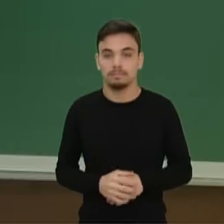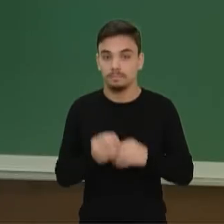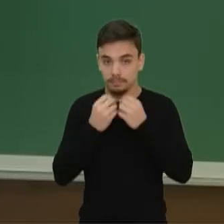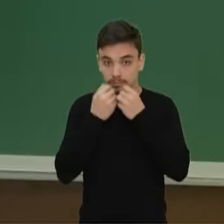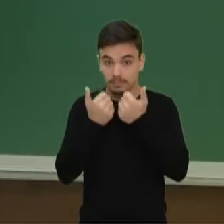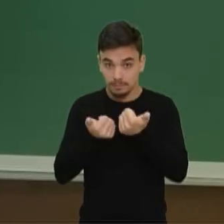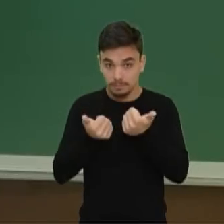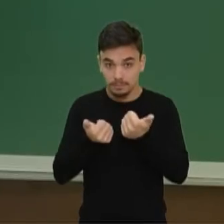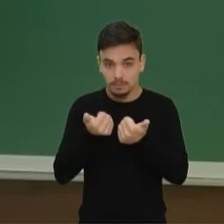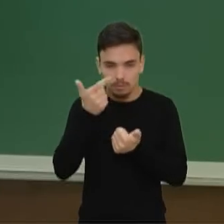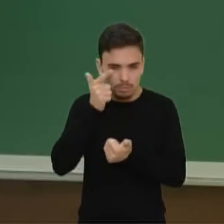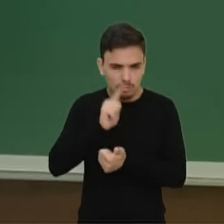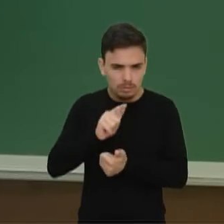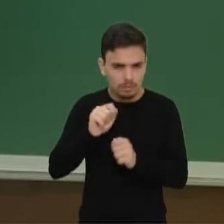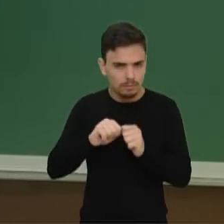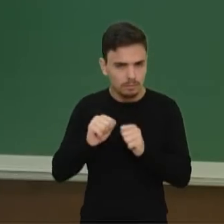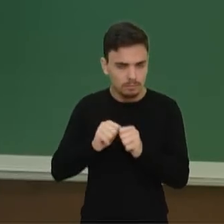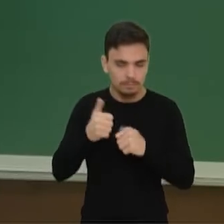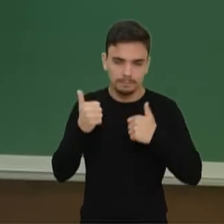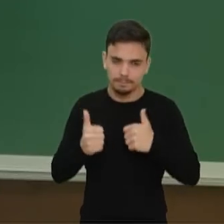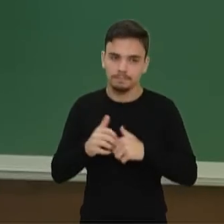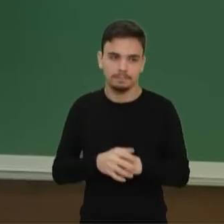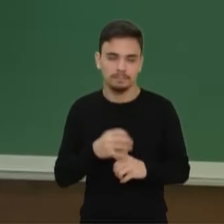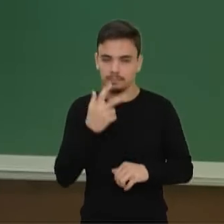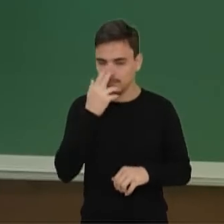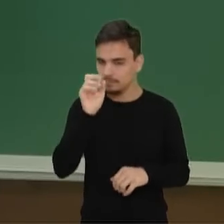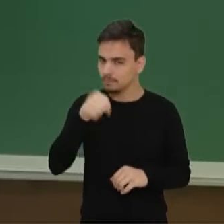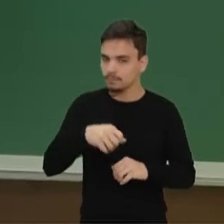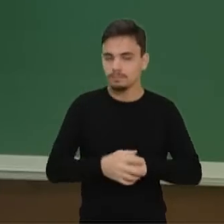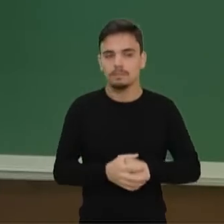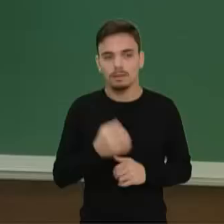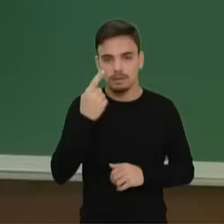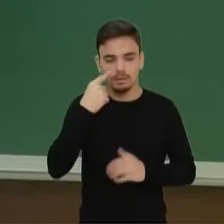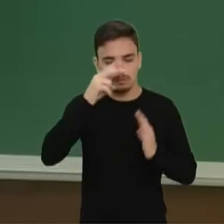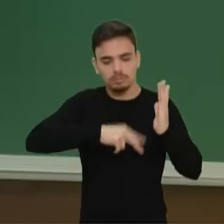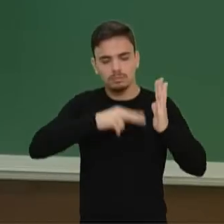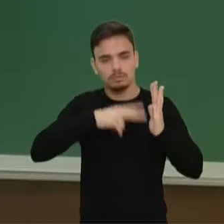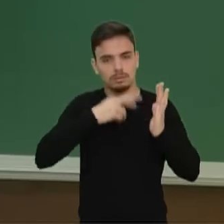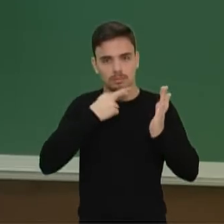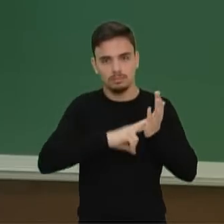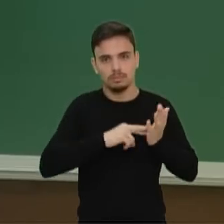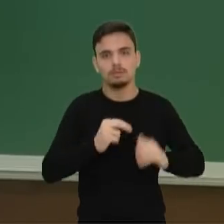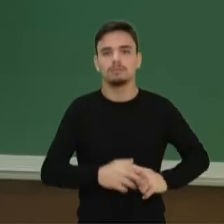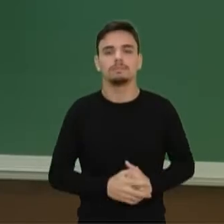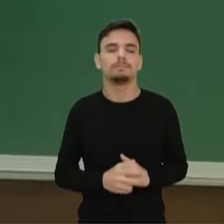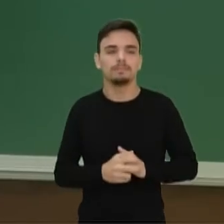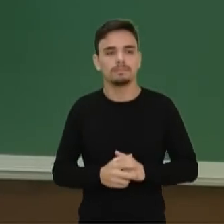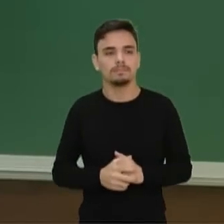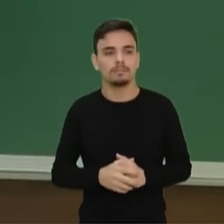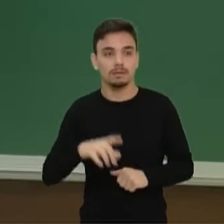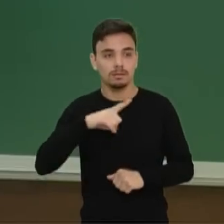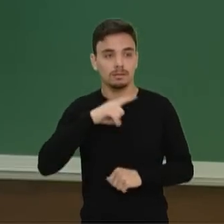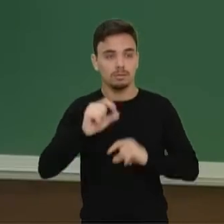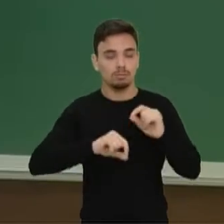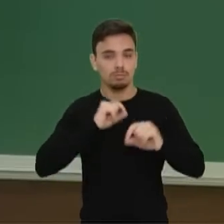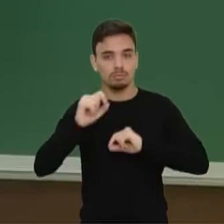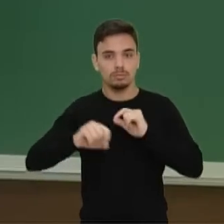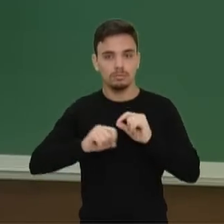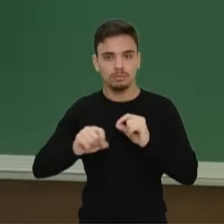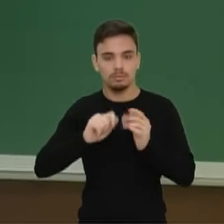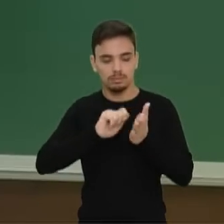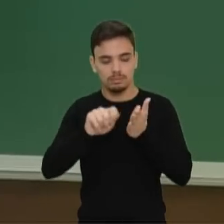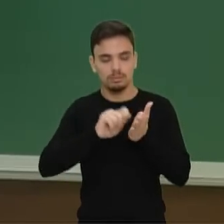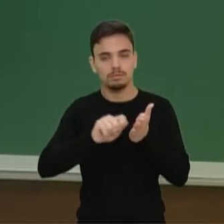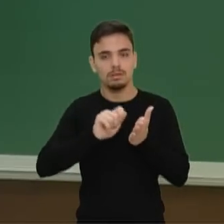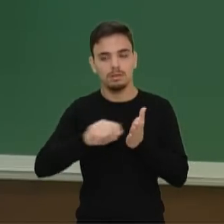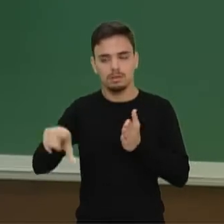Tranquilinho, pessoal? Conseguiram fazer? Sim, né? Então, vamos verificar ali a resposta? Então, temos lá. Assinale a